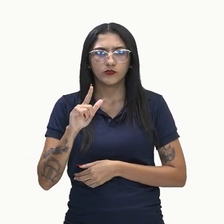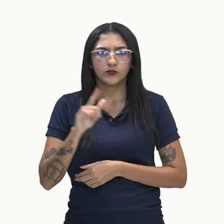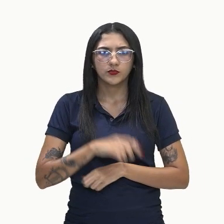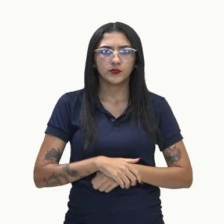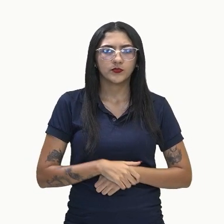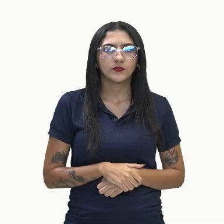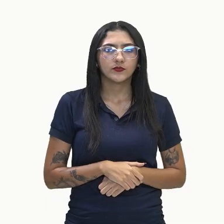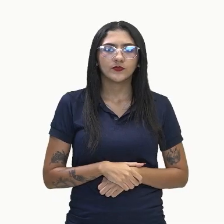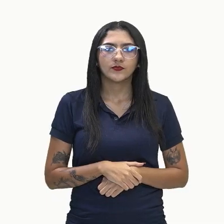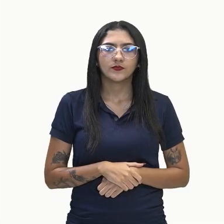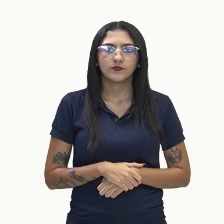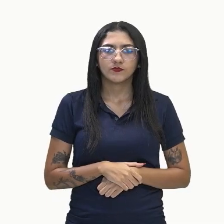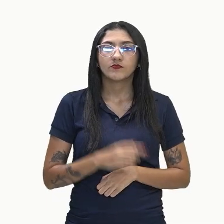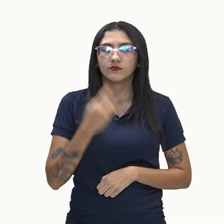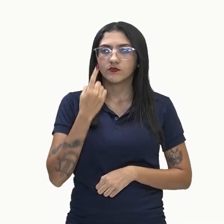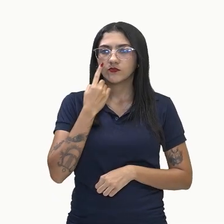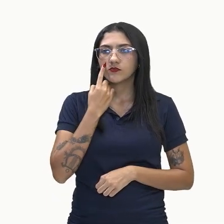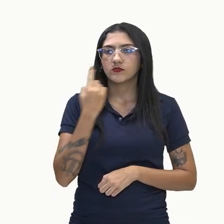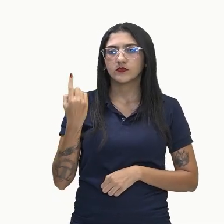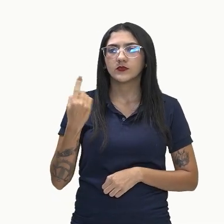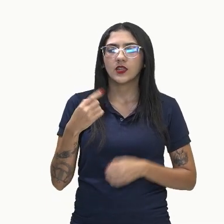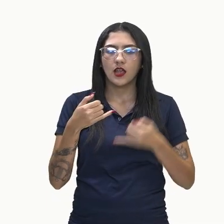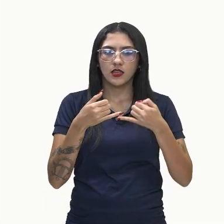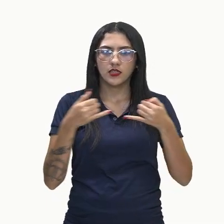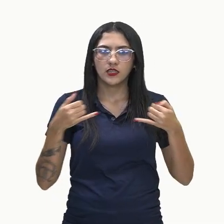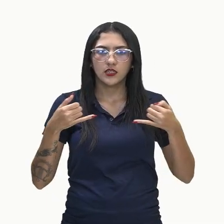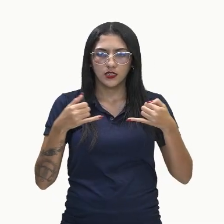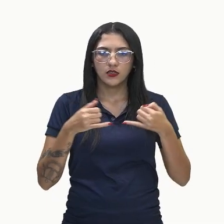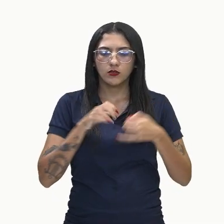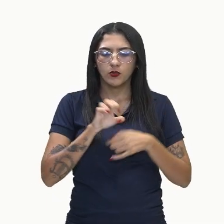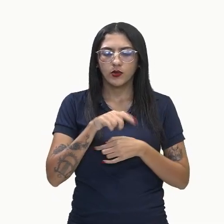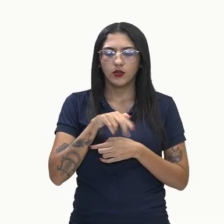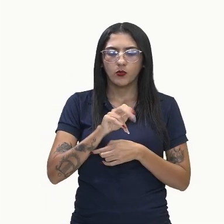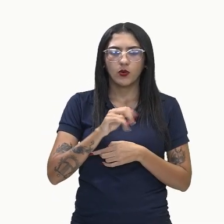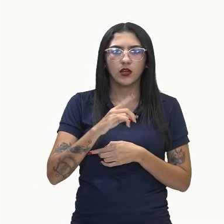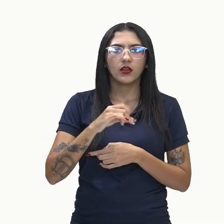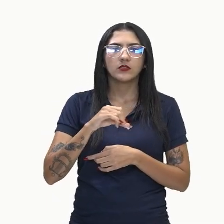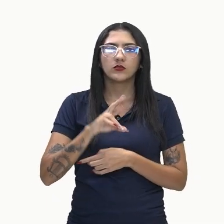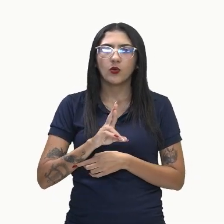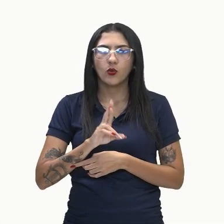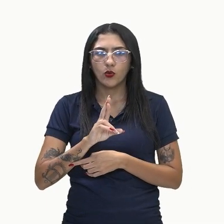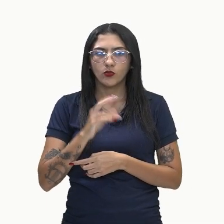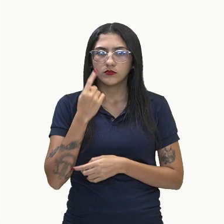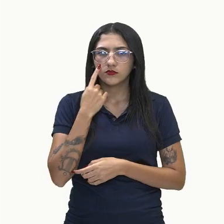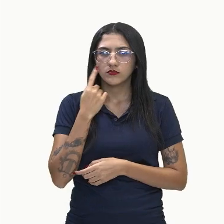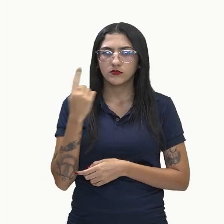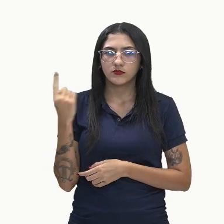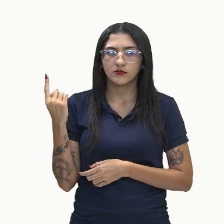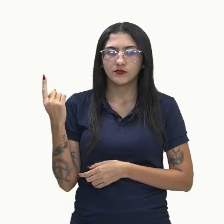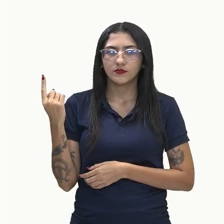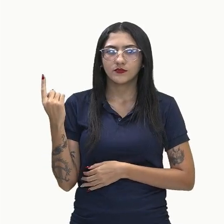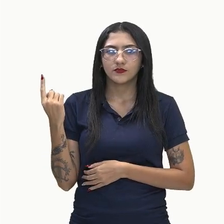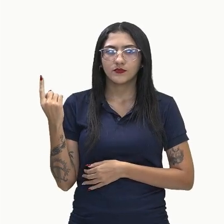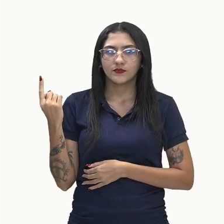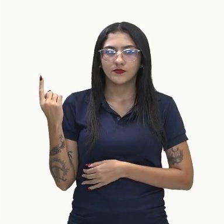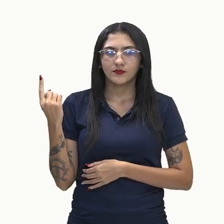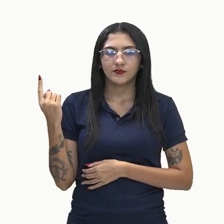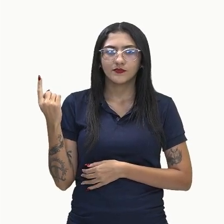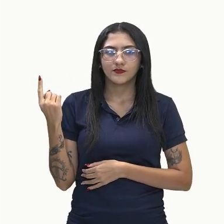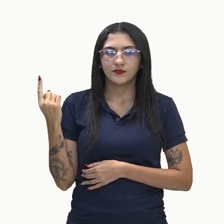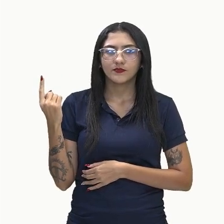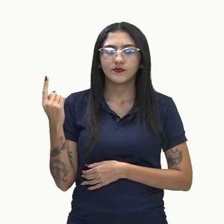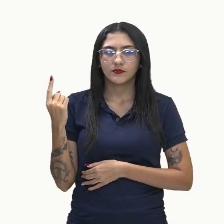nós temos a linha do Equador, que está aí a 0 grau, então vou botar bem aqui, 0 e uma bolinha aqui,